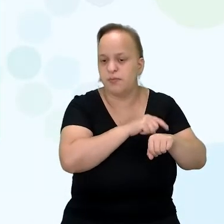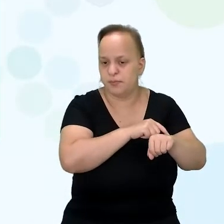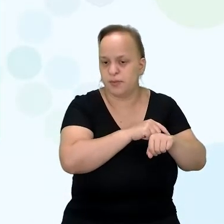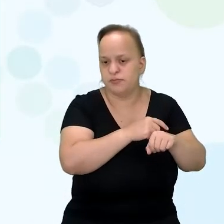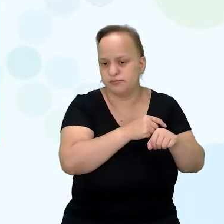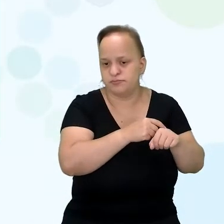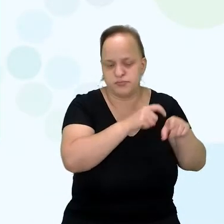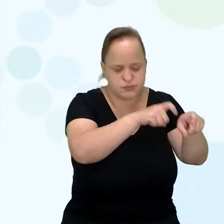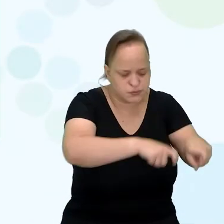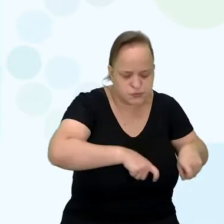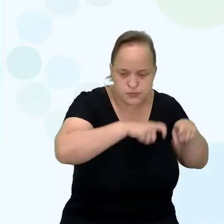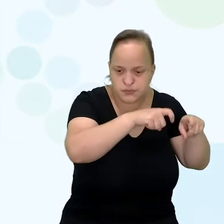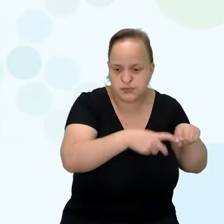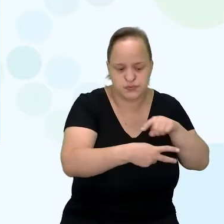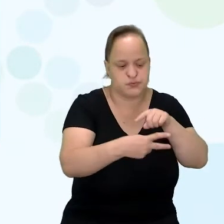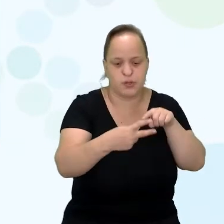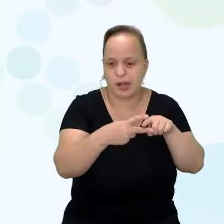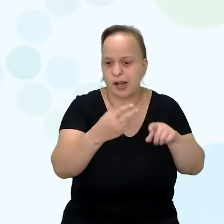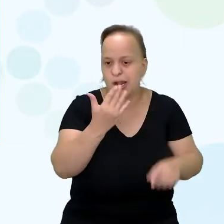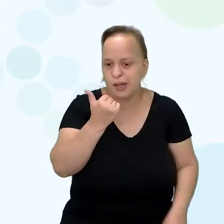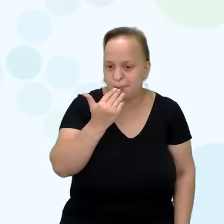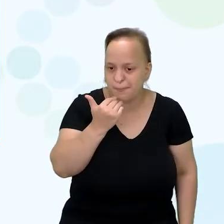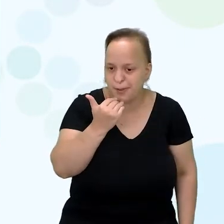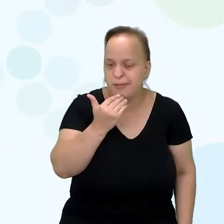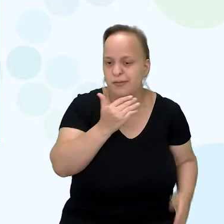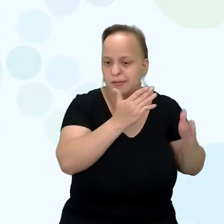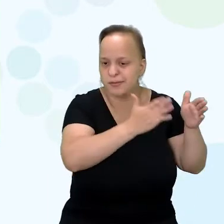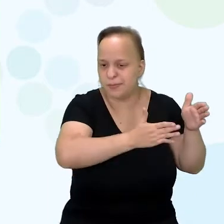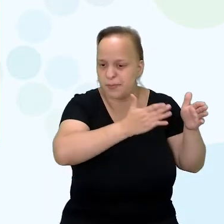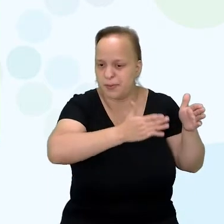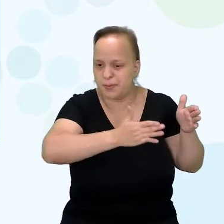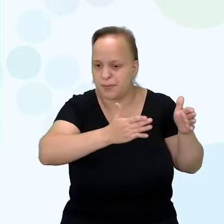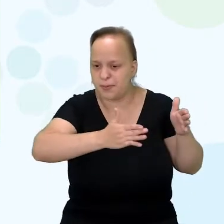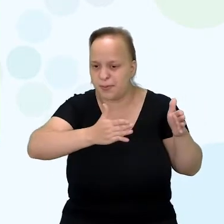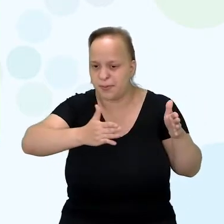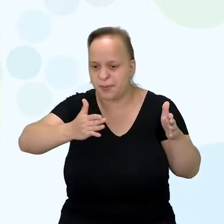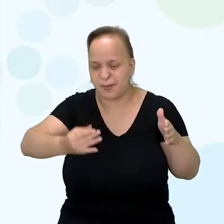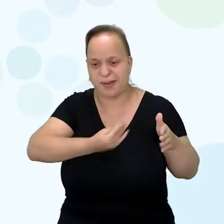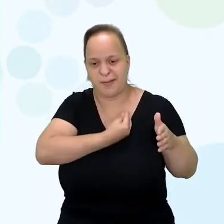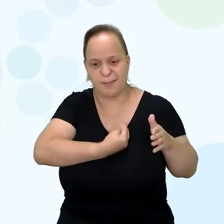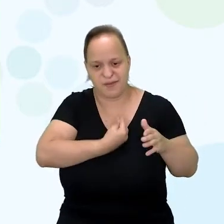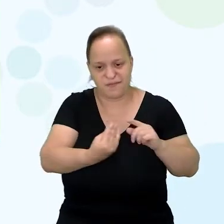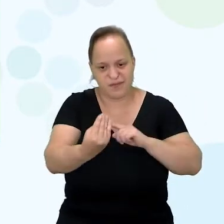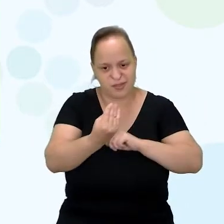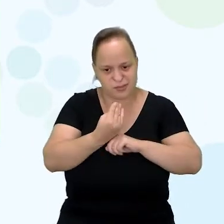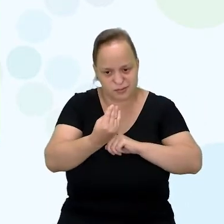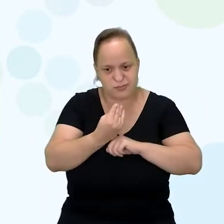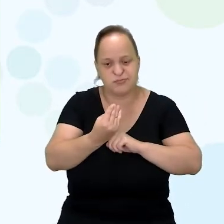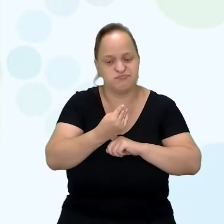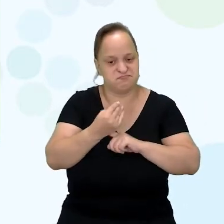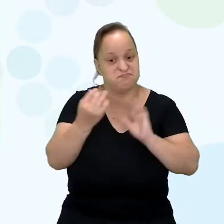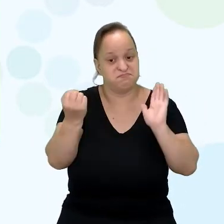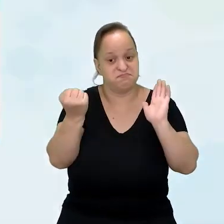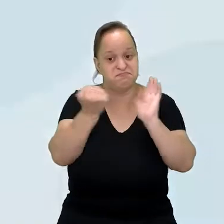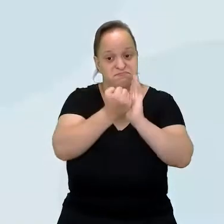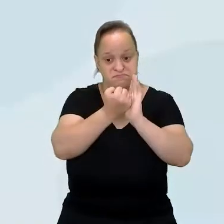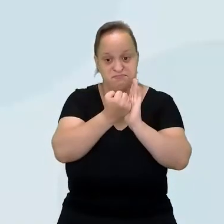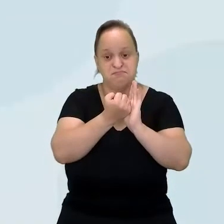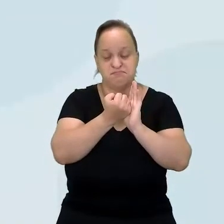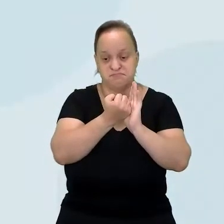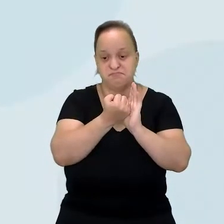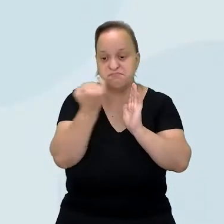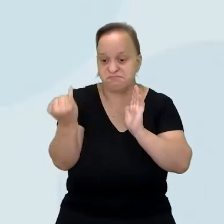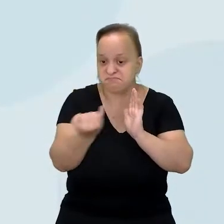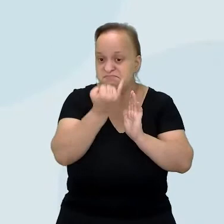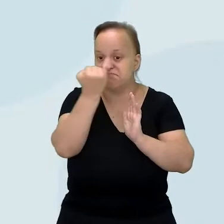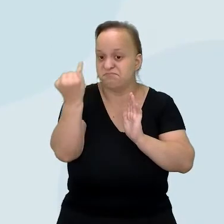alimentação, ela leva justamente a essa manutenção da vida, e torna esse ato simbólico, social e